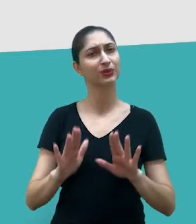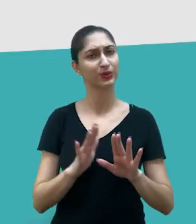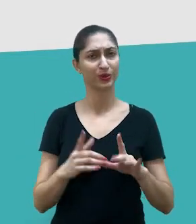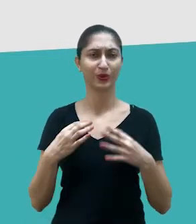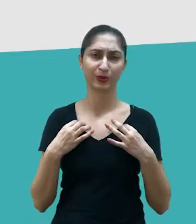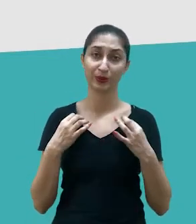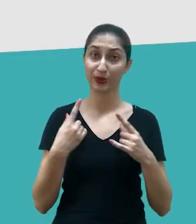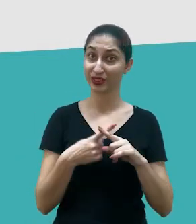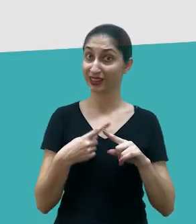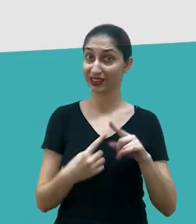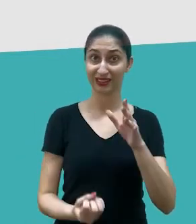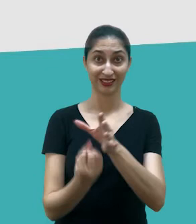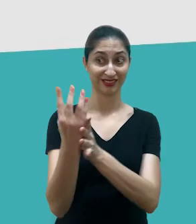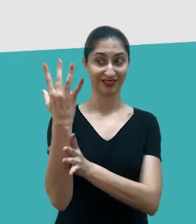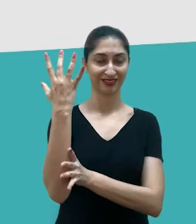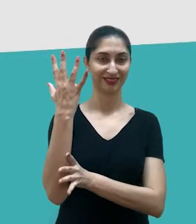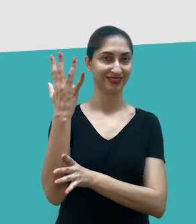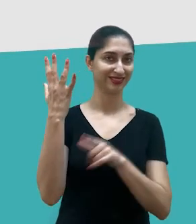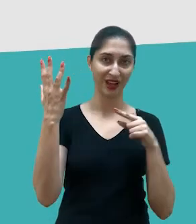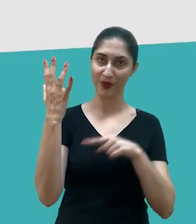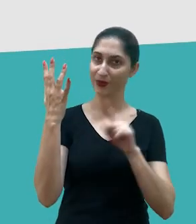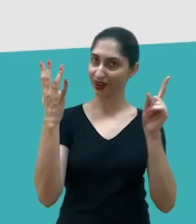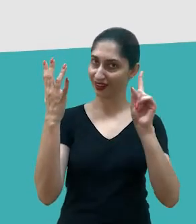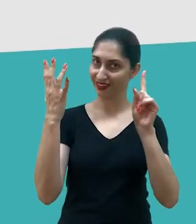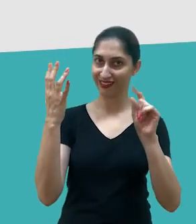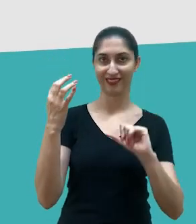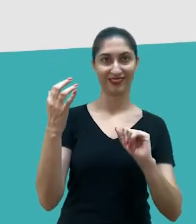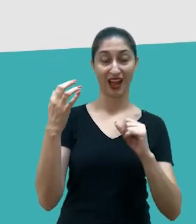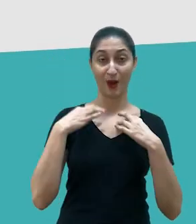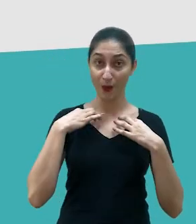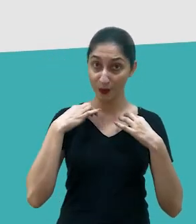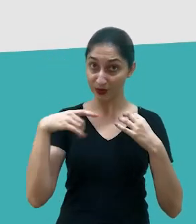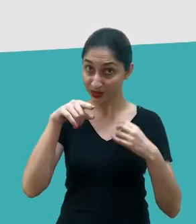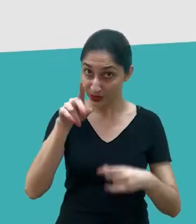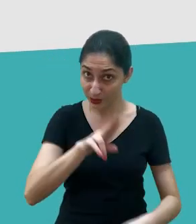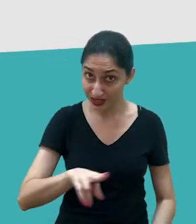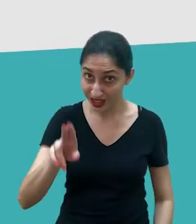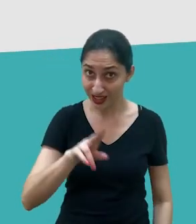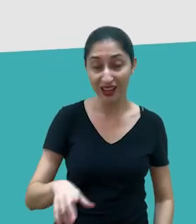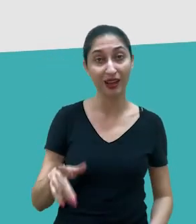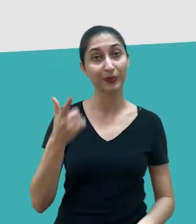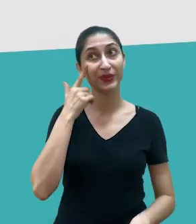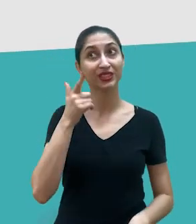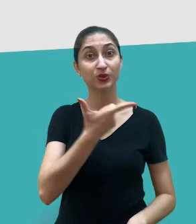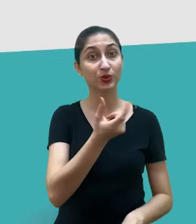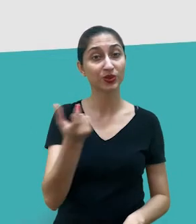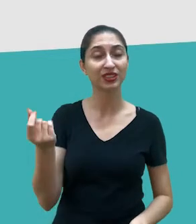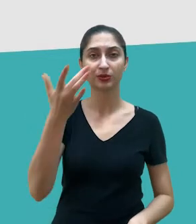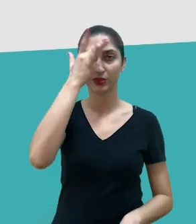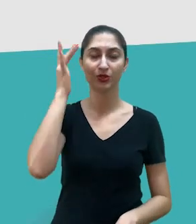Elas não nascem árvores, lembra disso. Toda vez que você for usar uma roupa, lembra que foi pelo menos 200 pessoas na